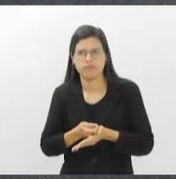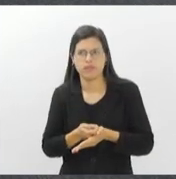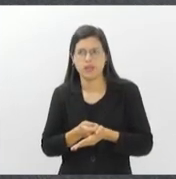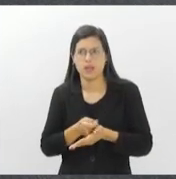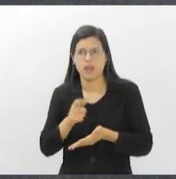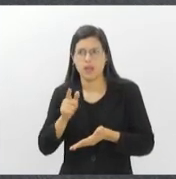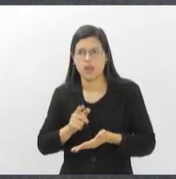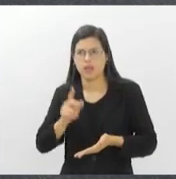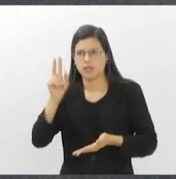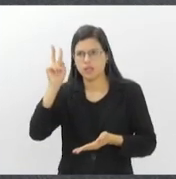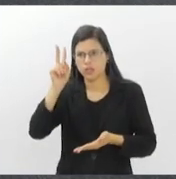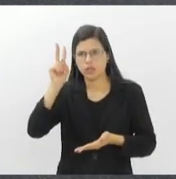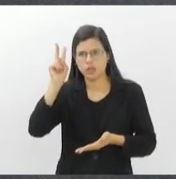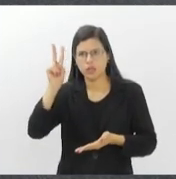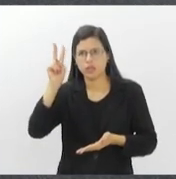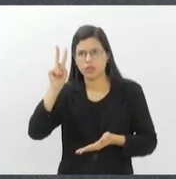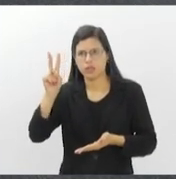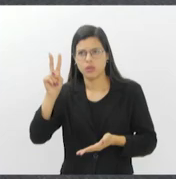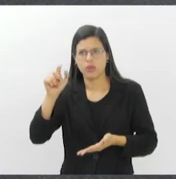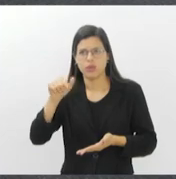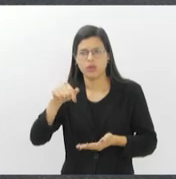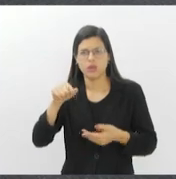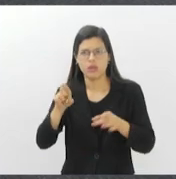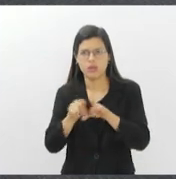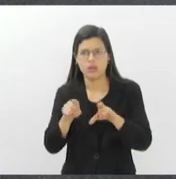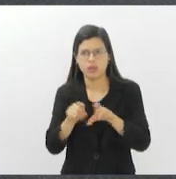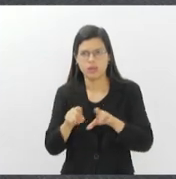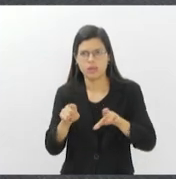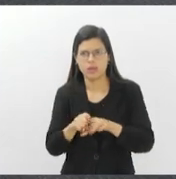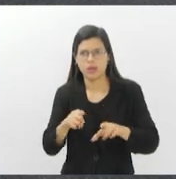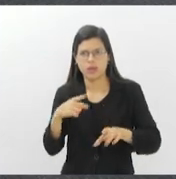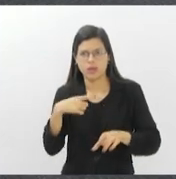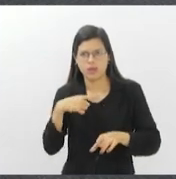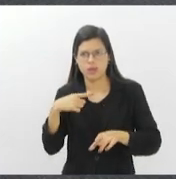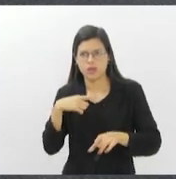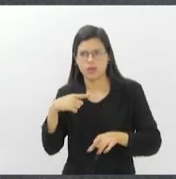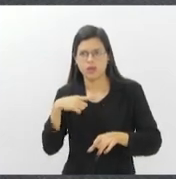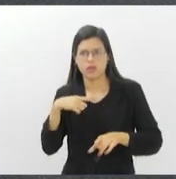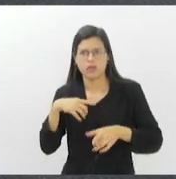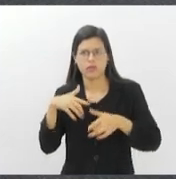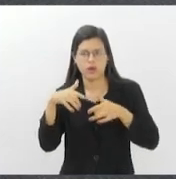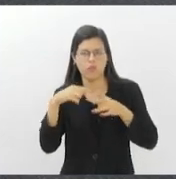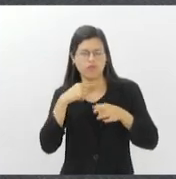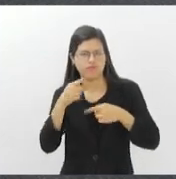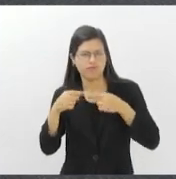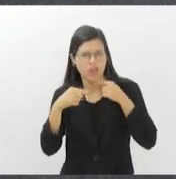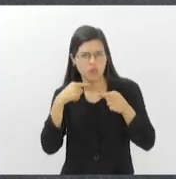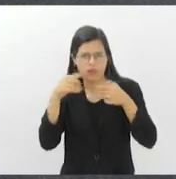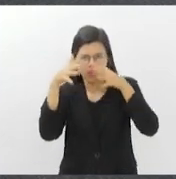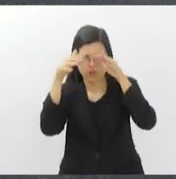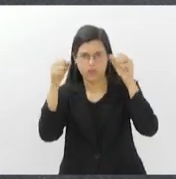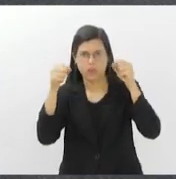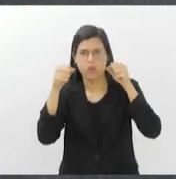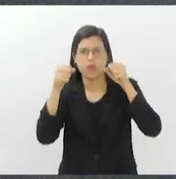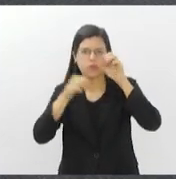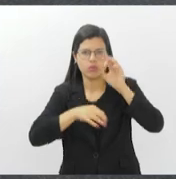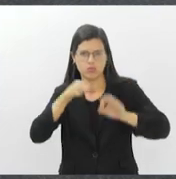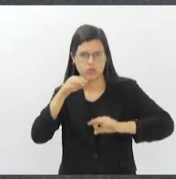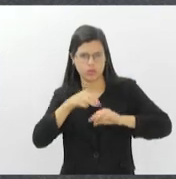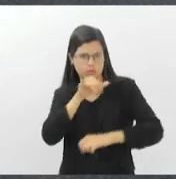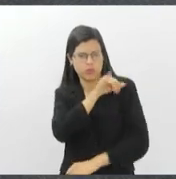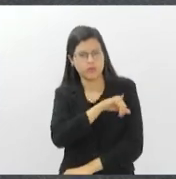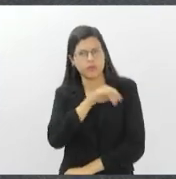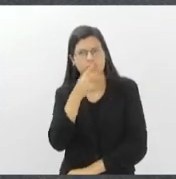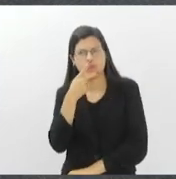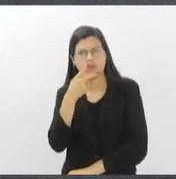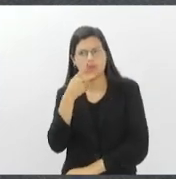história, e havia ali um questionamento do Tribunal de Justiça do Estado do Rio de Janeiro que dizia que, em relação